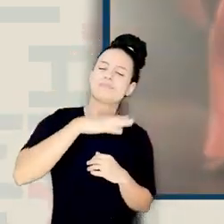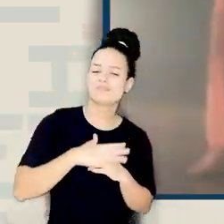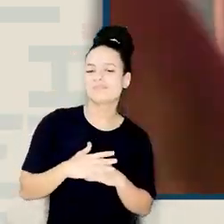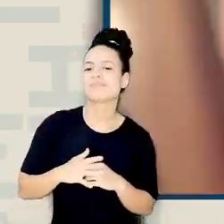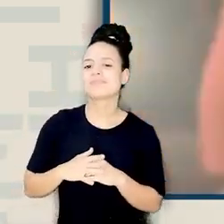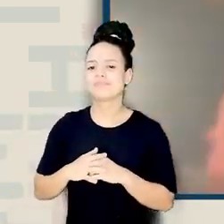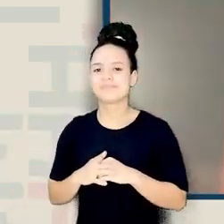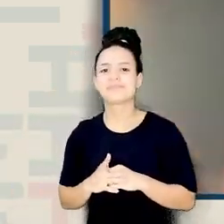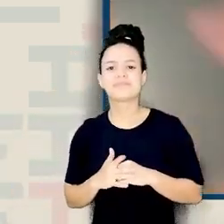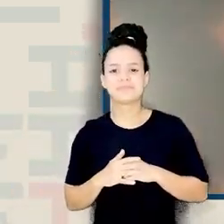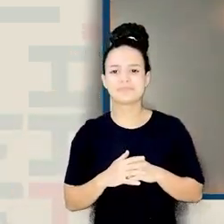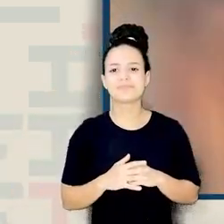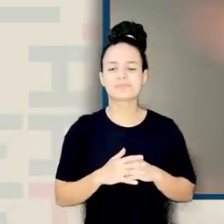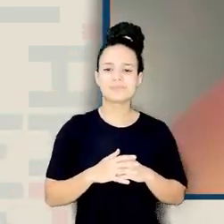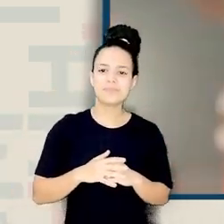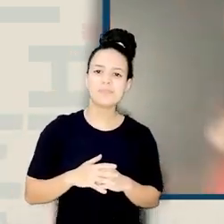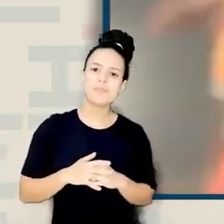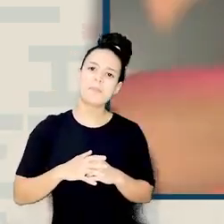oiá.